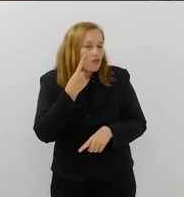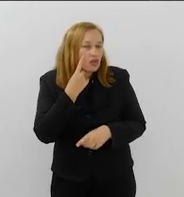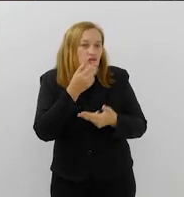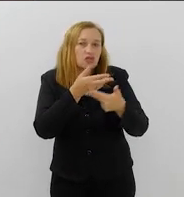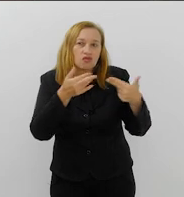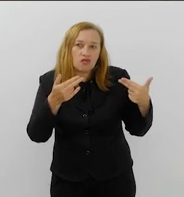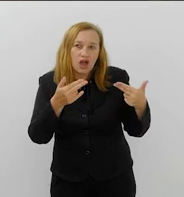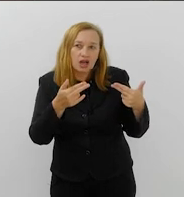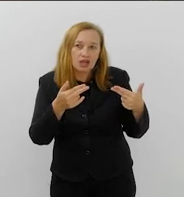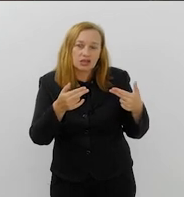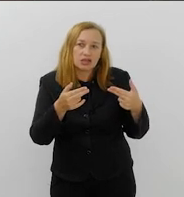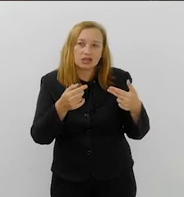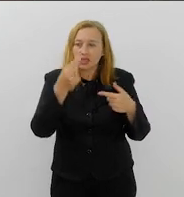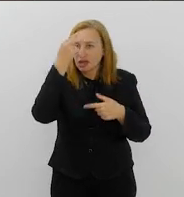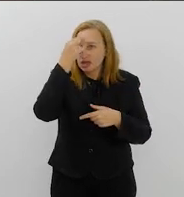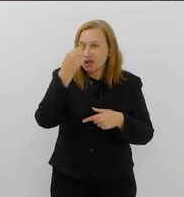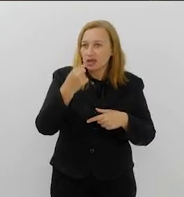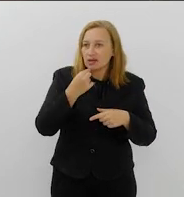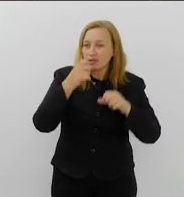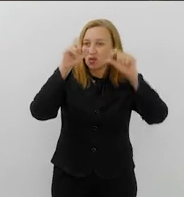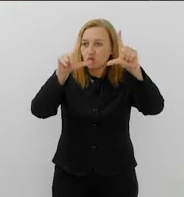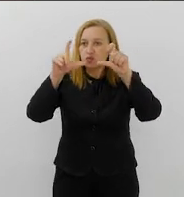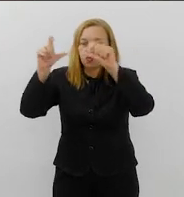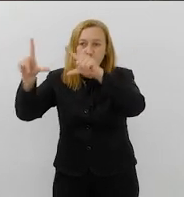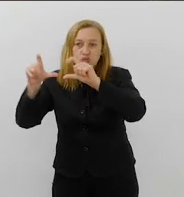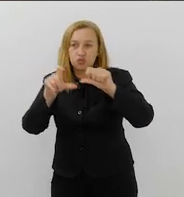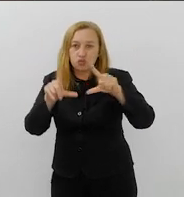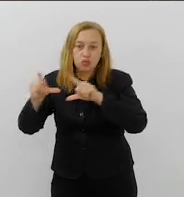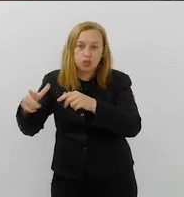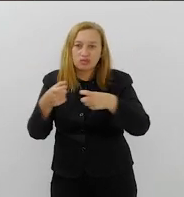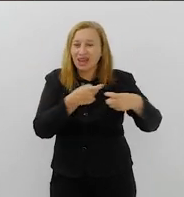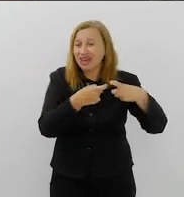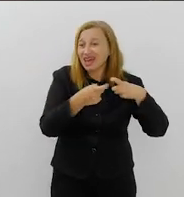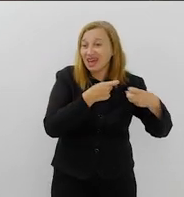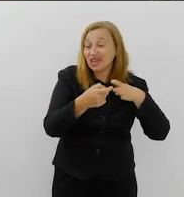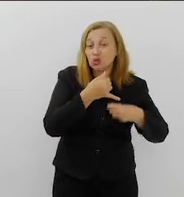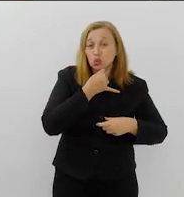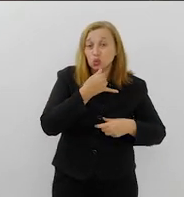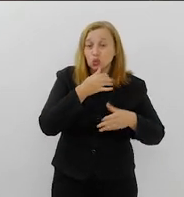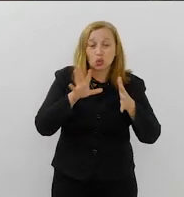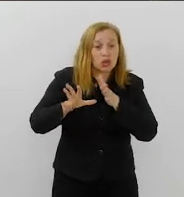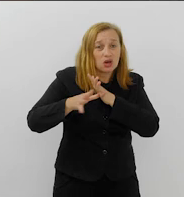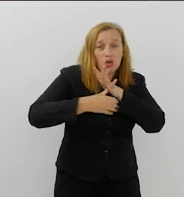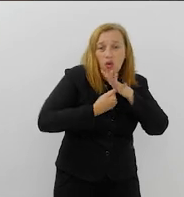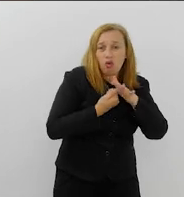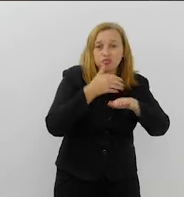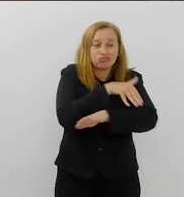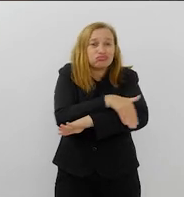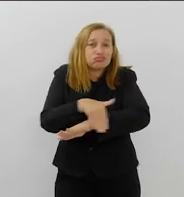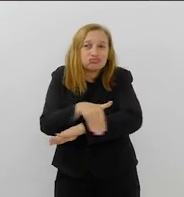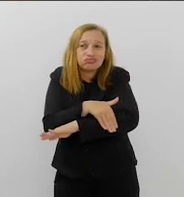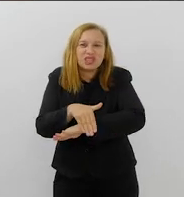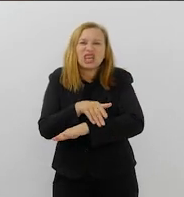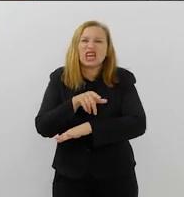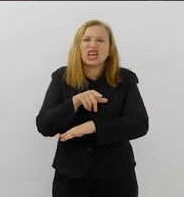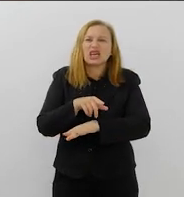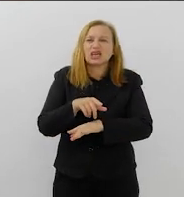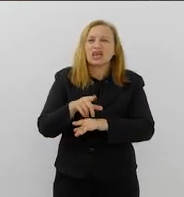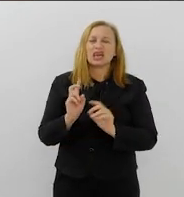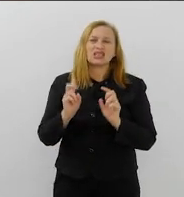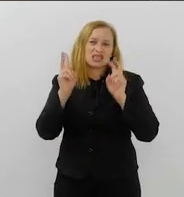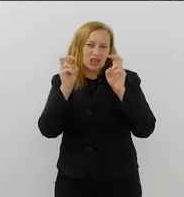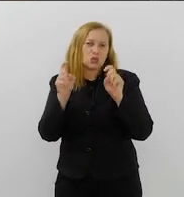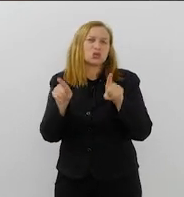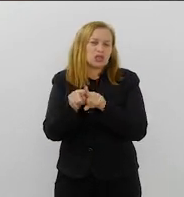que a gente tem visto aí muitas imagens preocupantes, chocantes da guerra, enfim, de assaltos nas ruas.